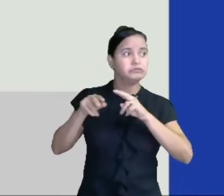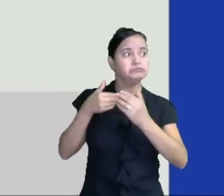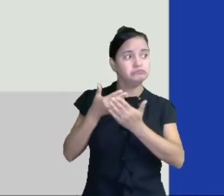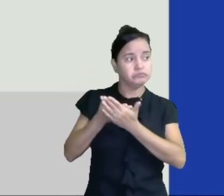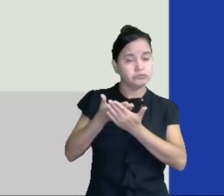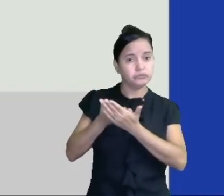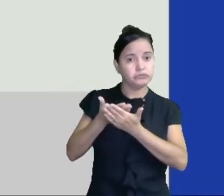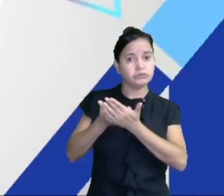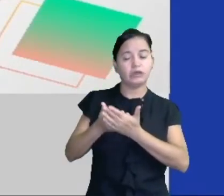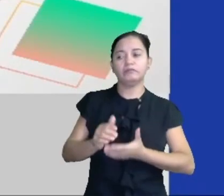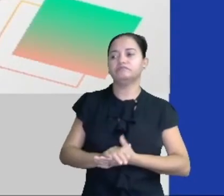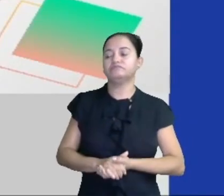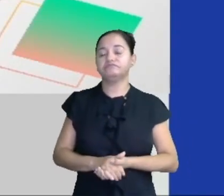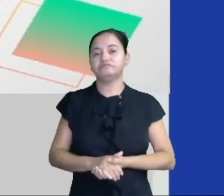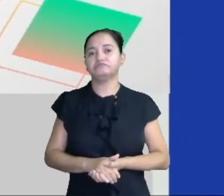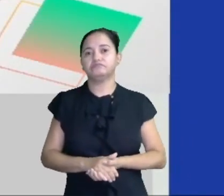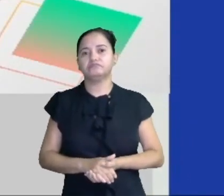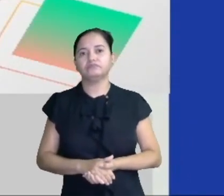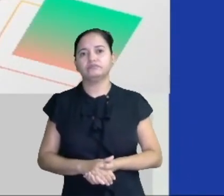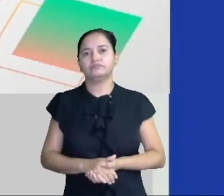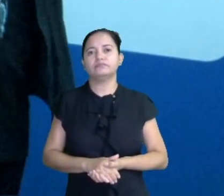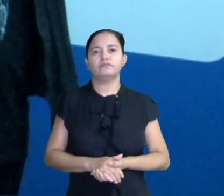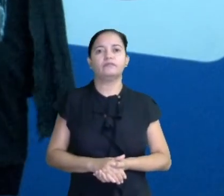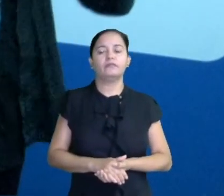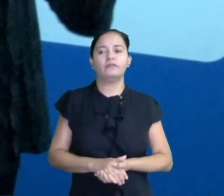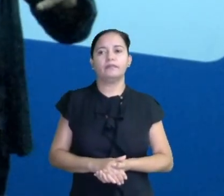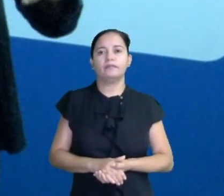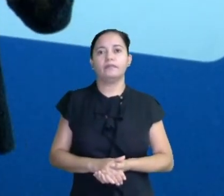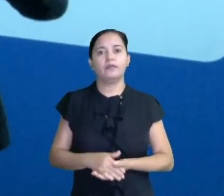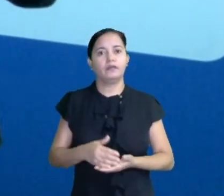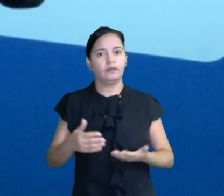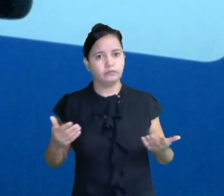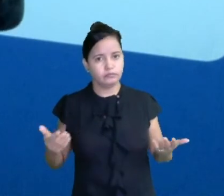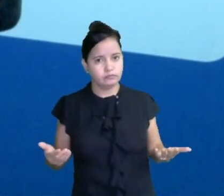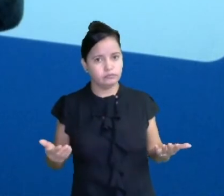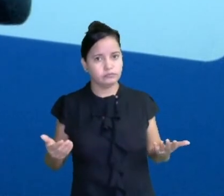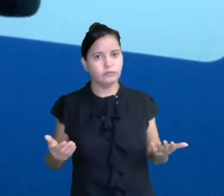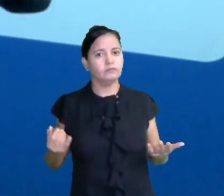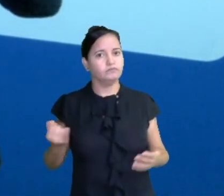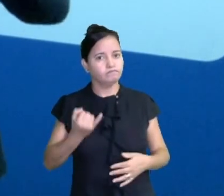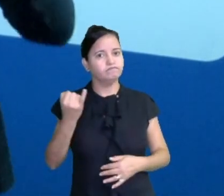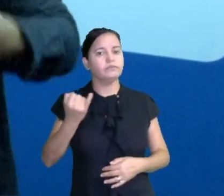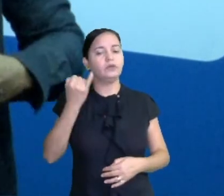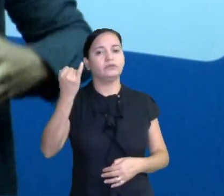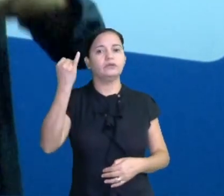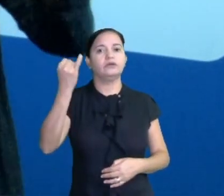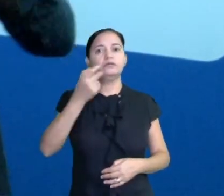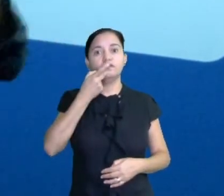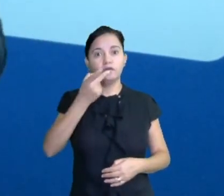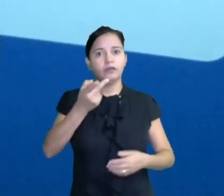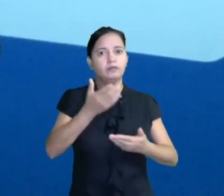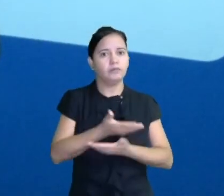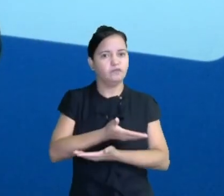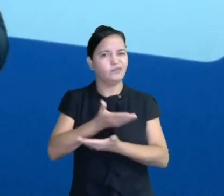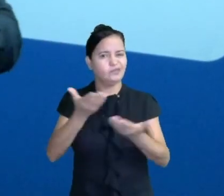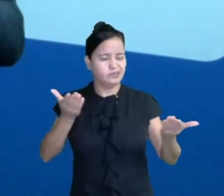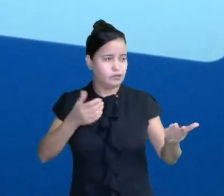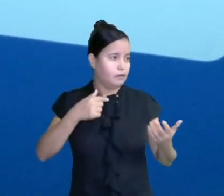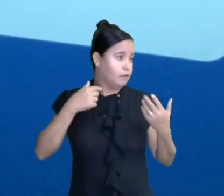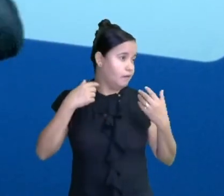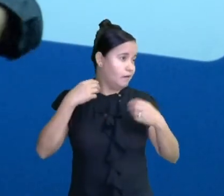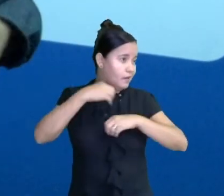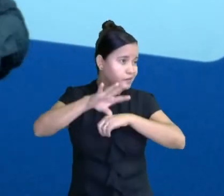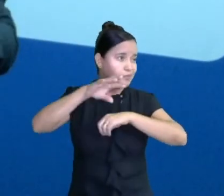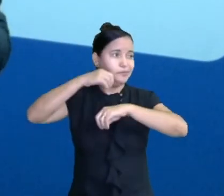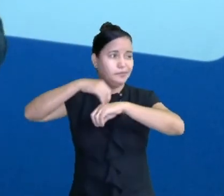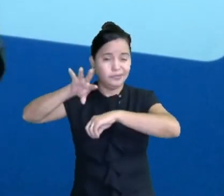final e dando aquele reforço claro, que é importantíssimo, gente, de dizer para vocês que todo esse gasto de energia, tudo